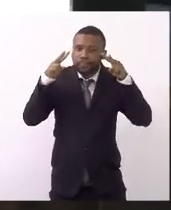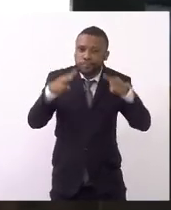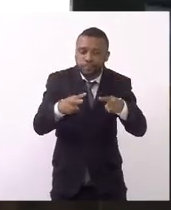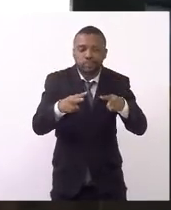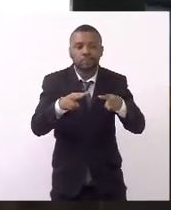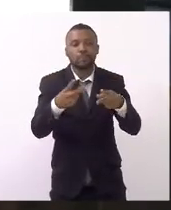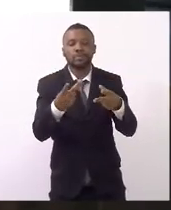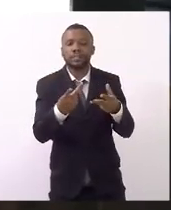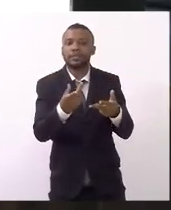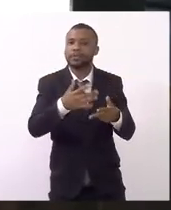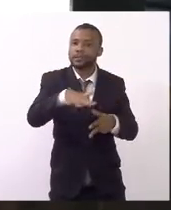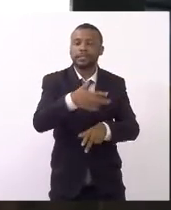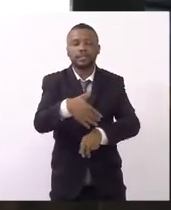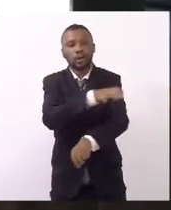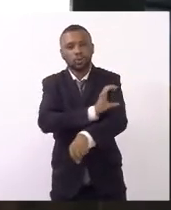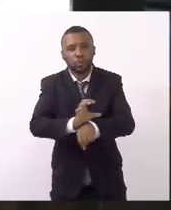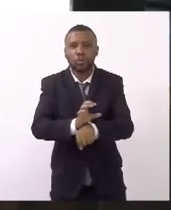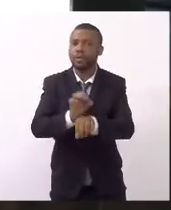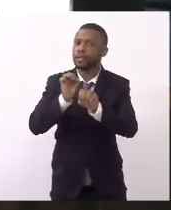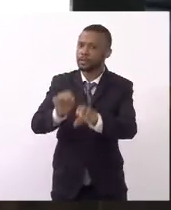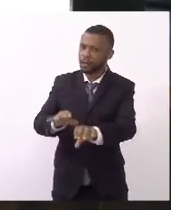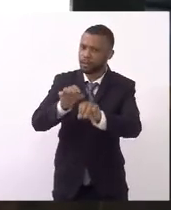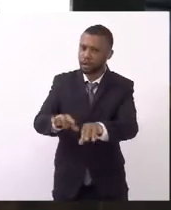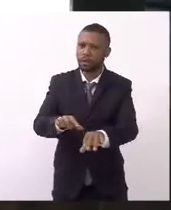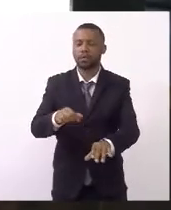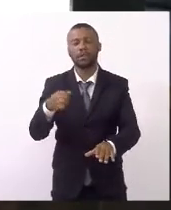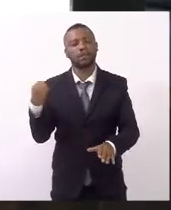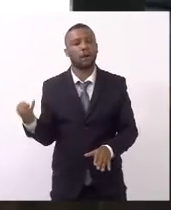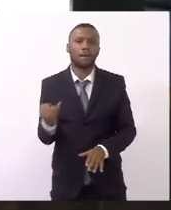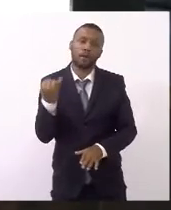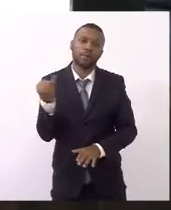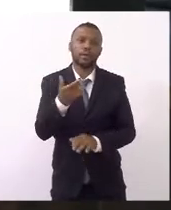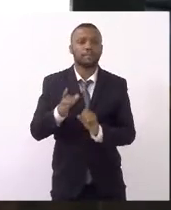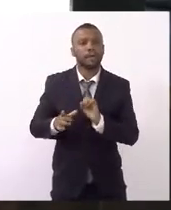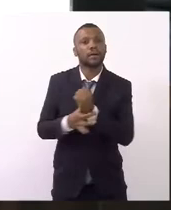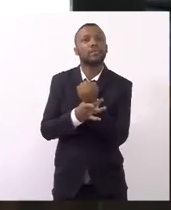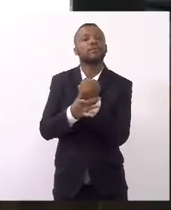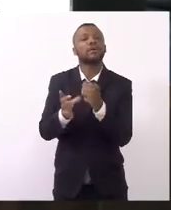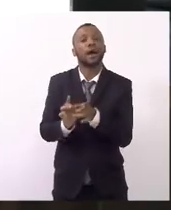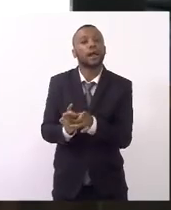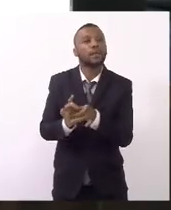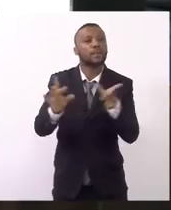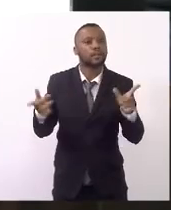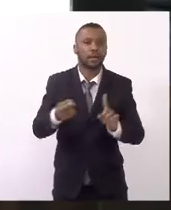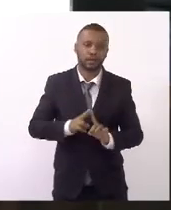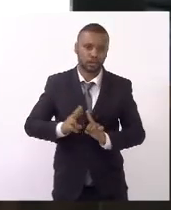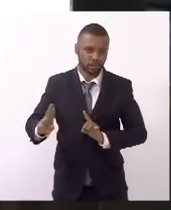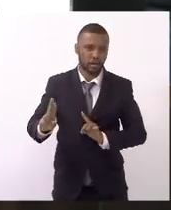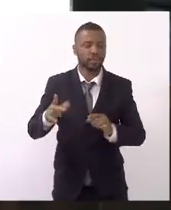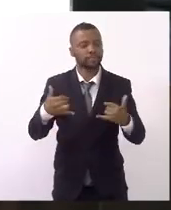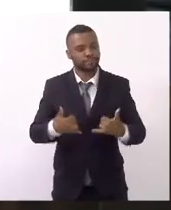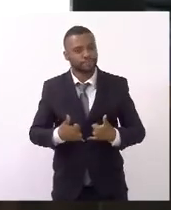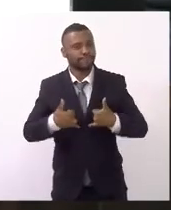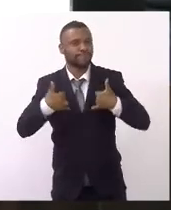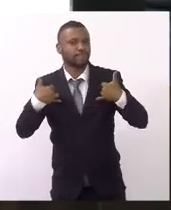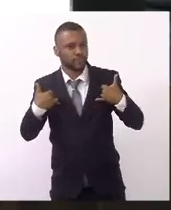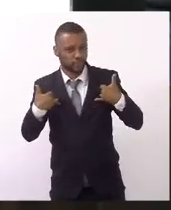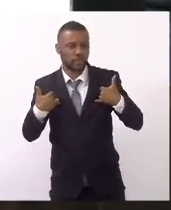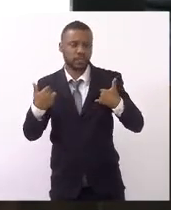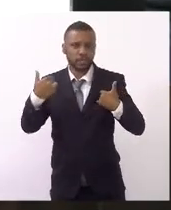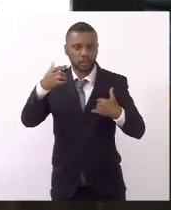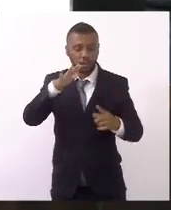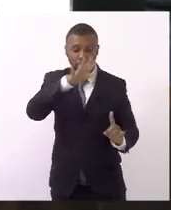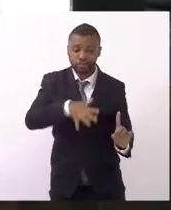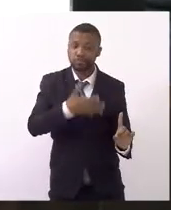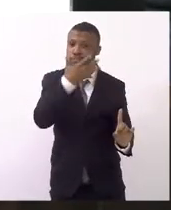e da educação são indispensáveis para garantir a liberdade religiosa é com imenso orgulho que